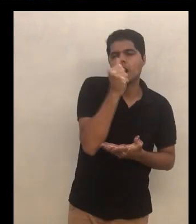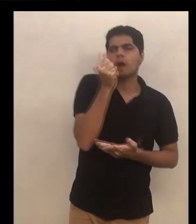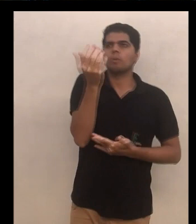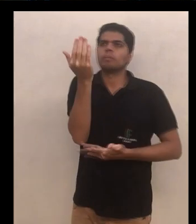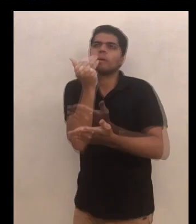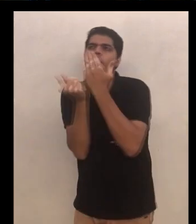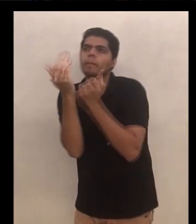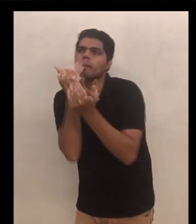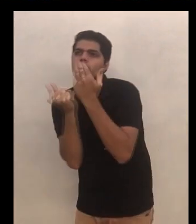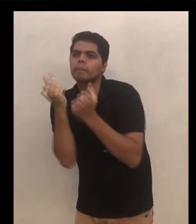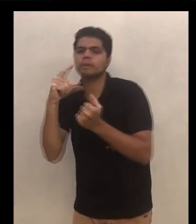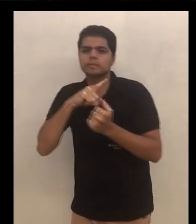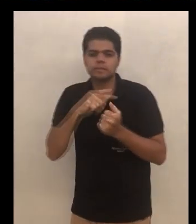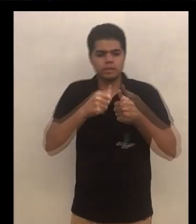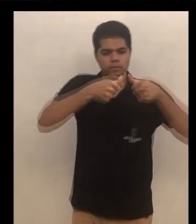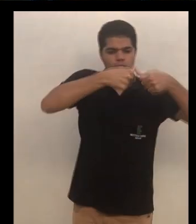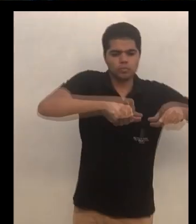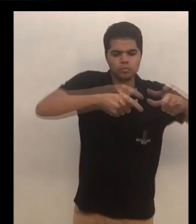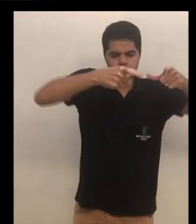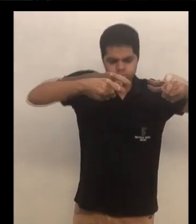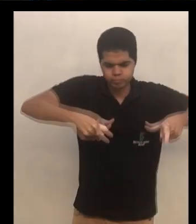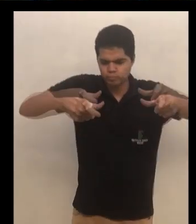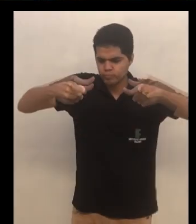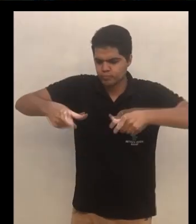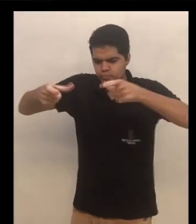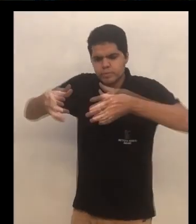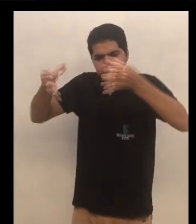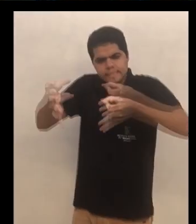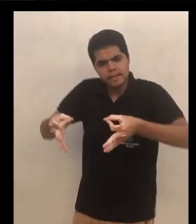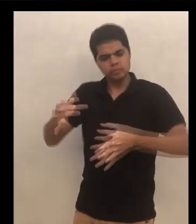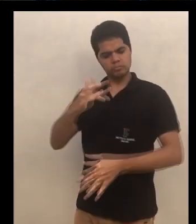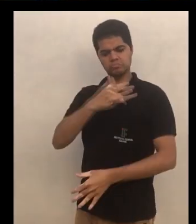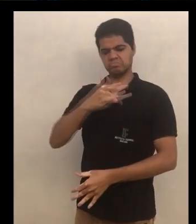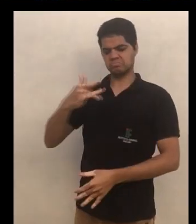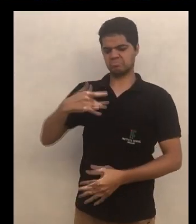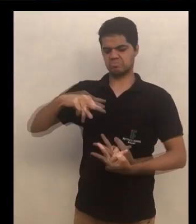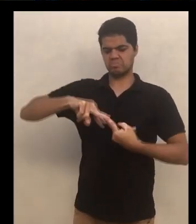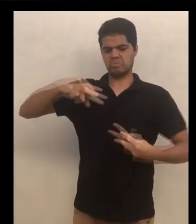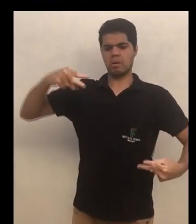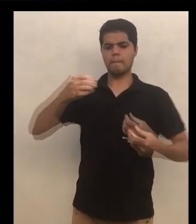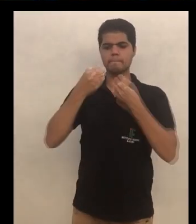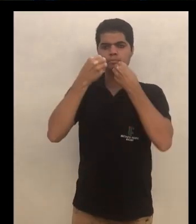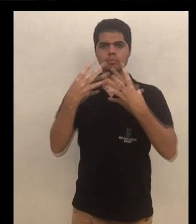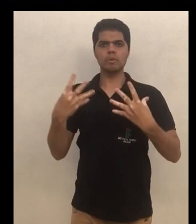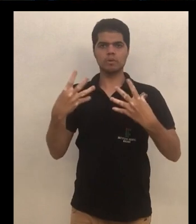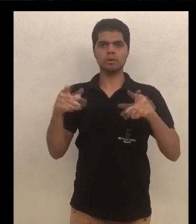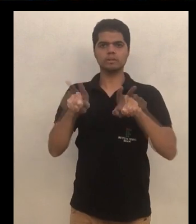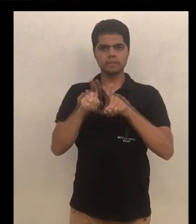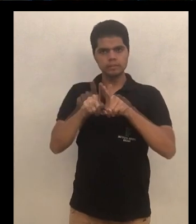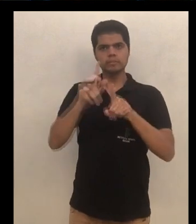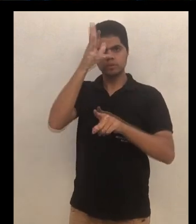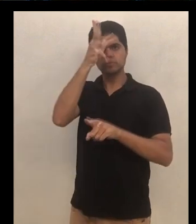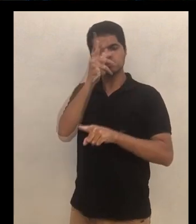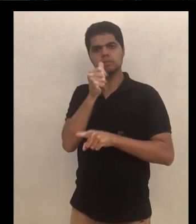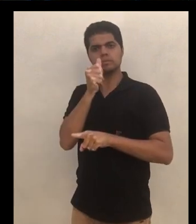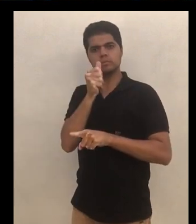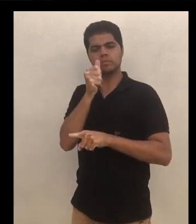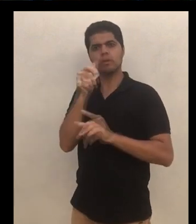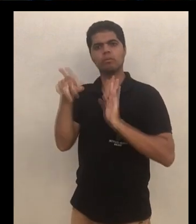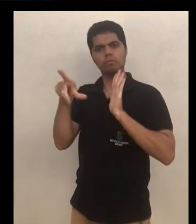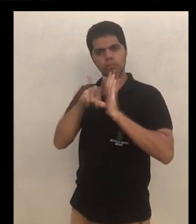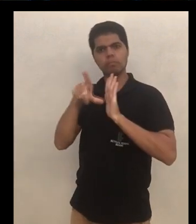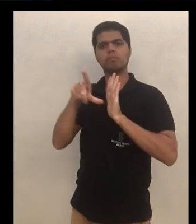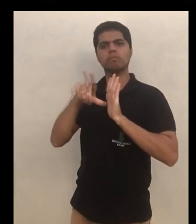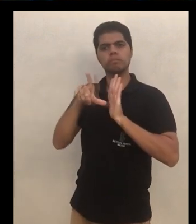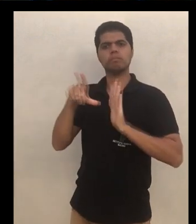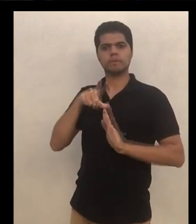ele tem uma instalação adequada, consequentemente ele vai ter uma boa saúde, certo? Isso aí a gente vem trabalhando e